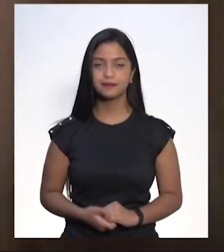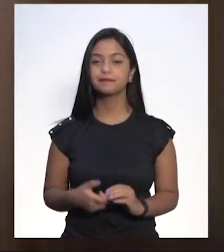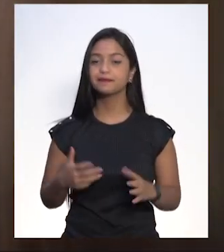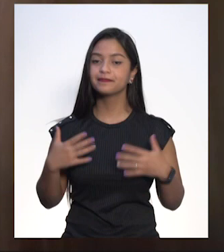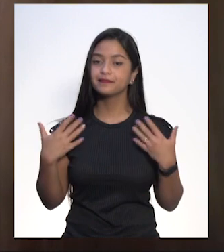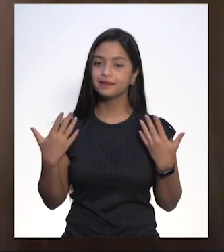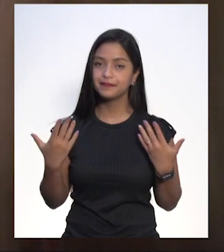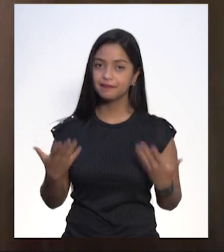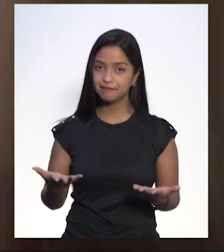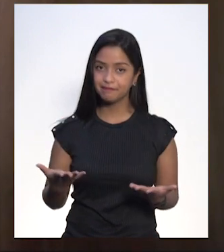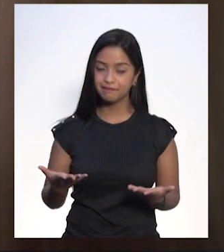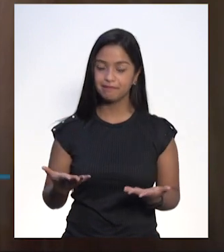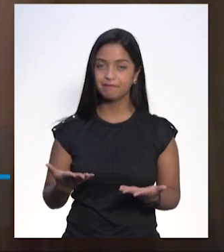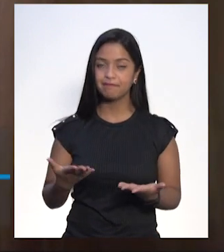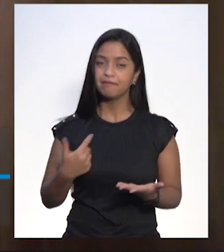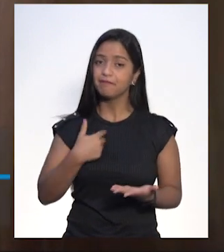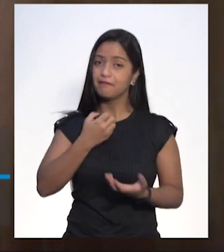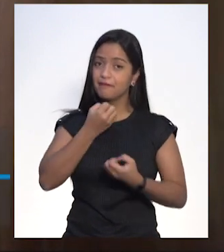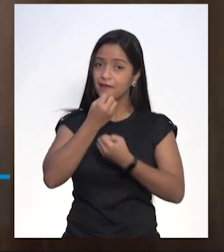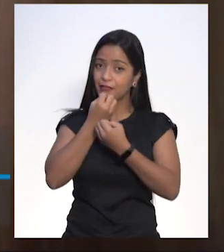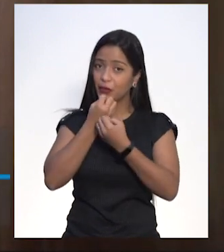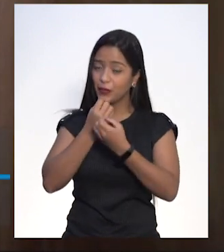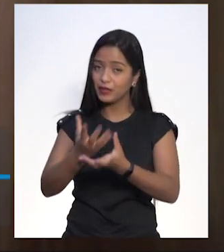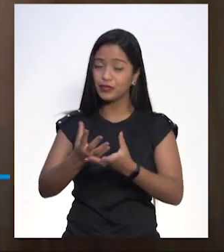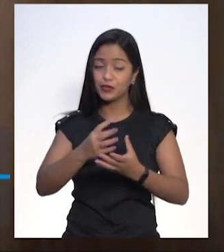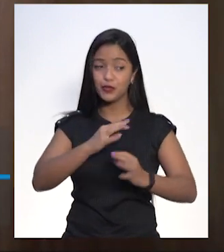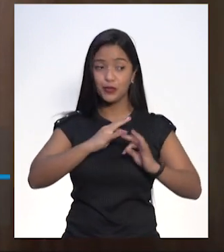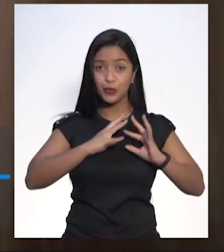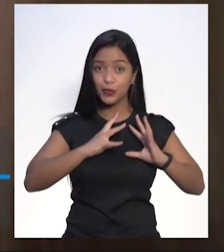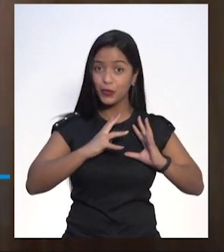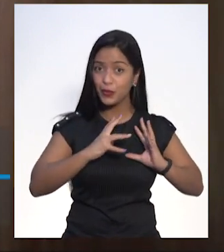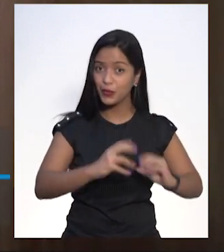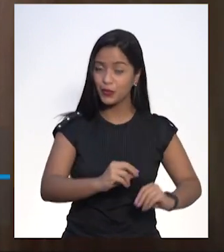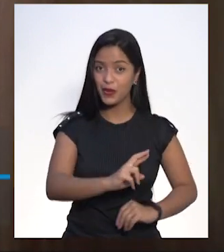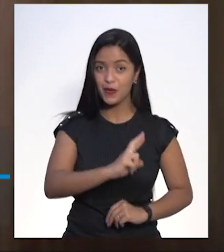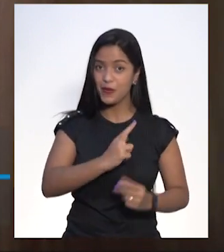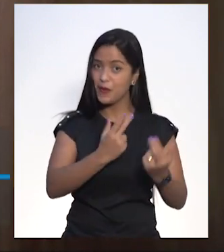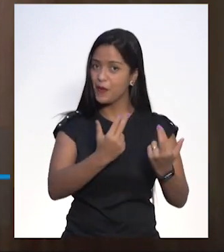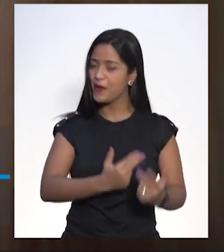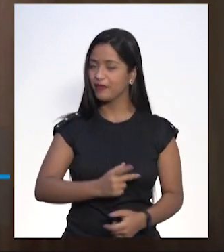Então, Osmar, eu não vou falar para você que teve unanimidade, porque não teve, não. Não.